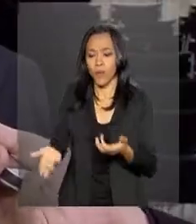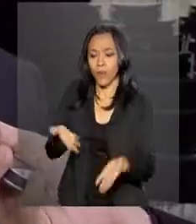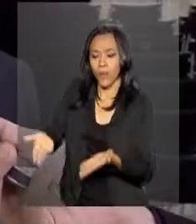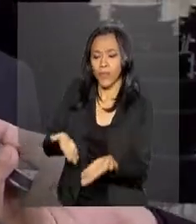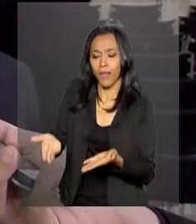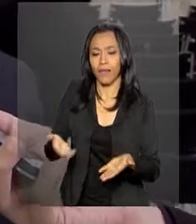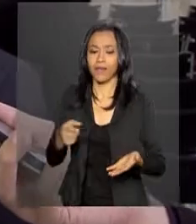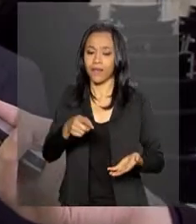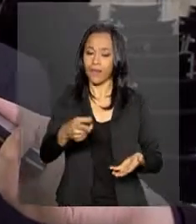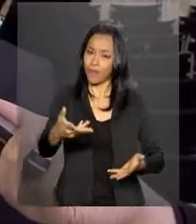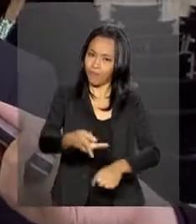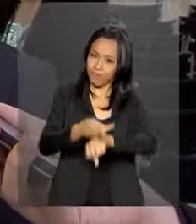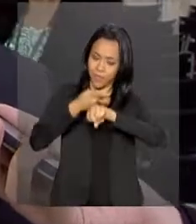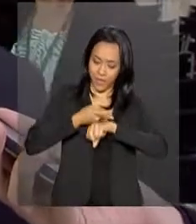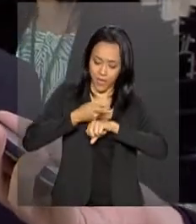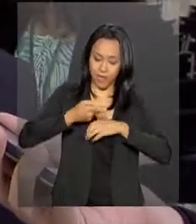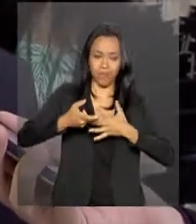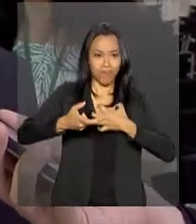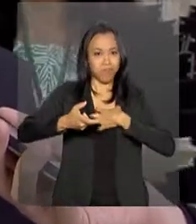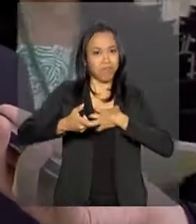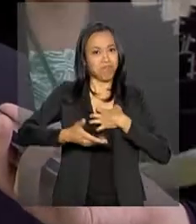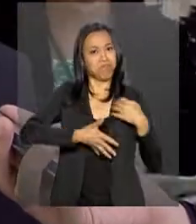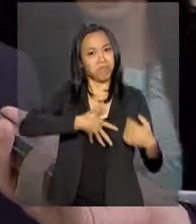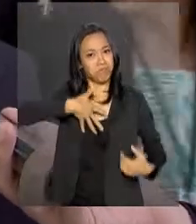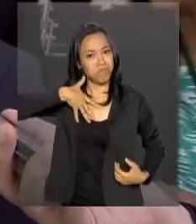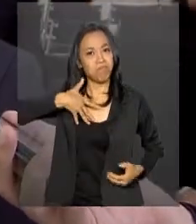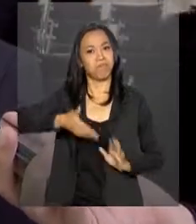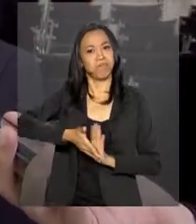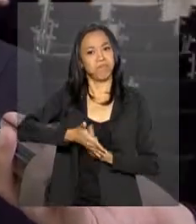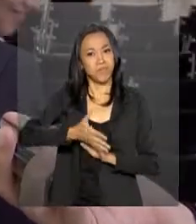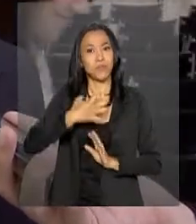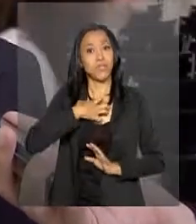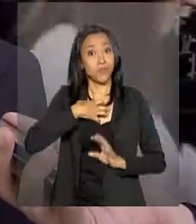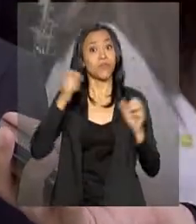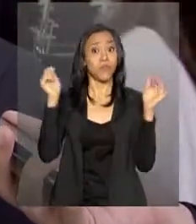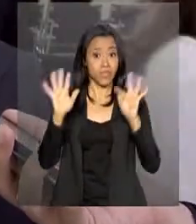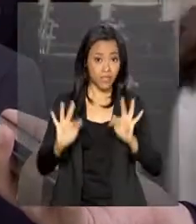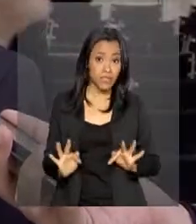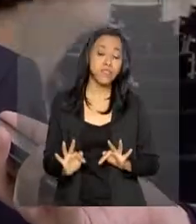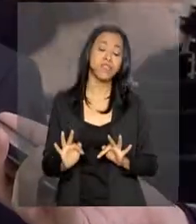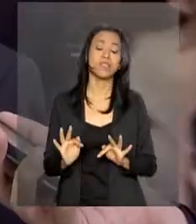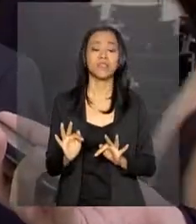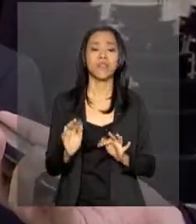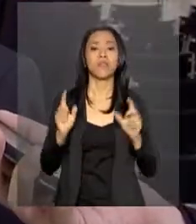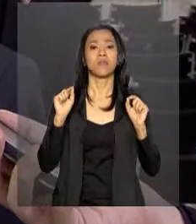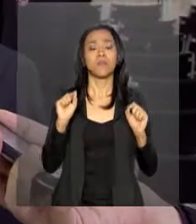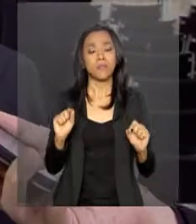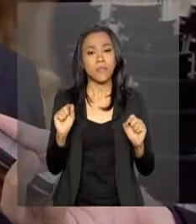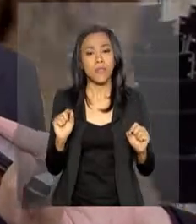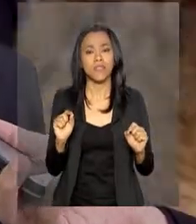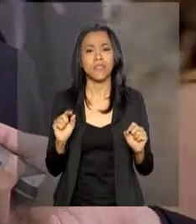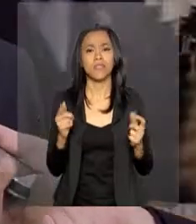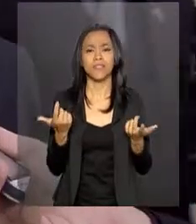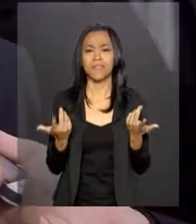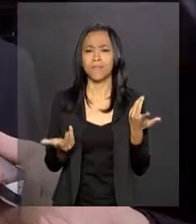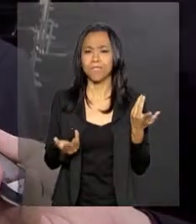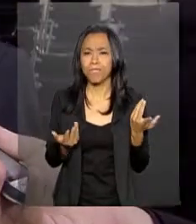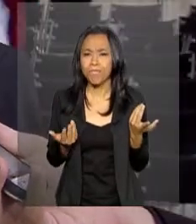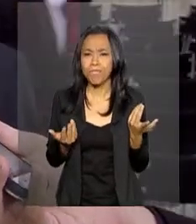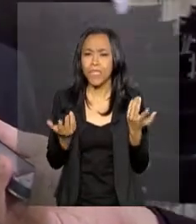grande honra receber esse prêmio e eu fico profundamente feliz com a possibilidade, na verdade, de estar